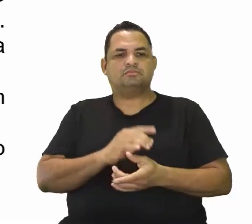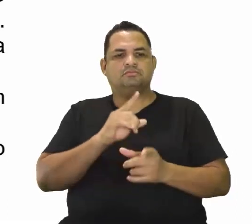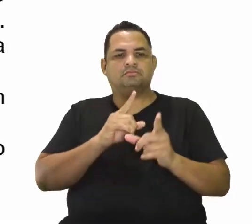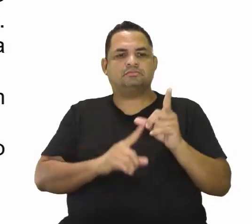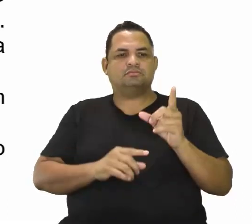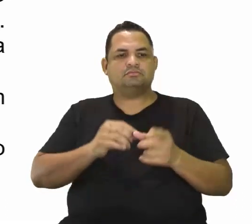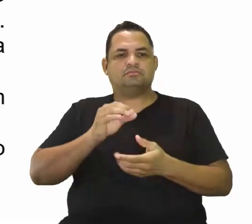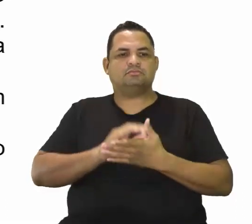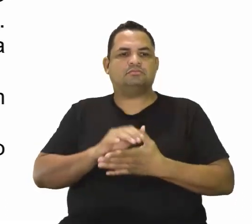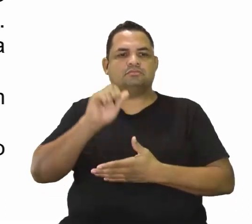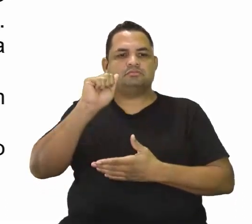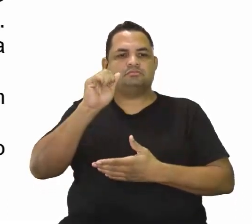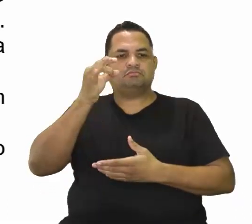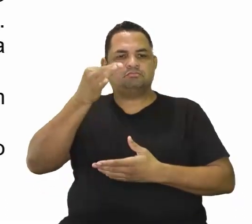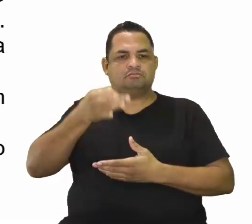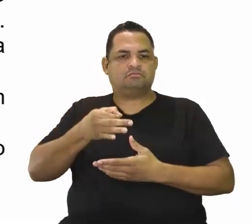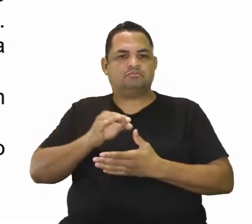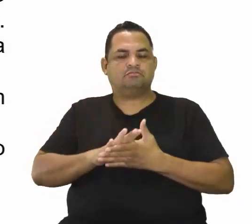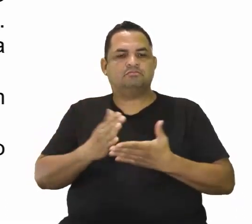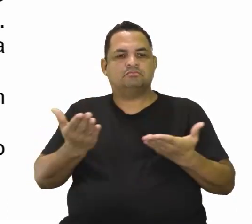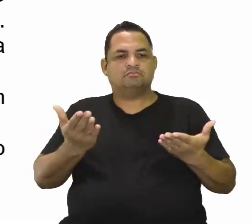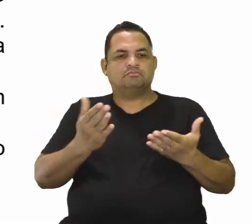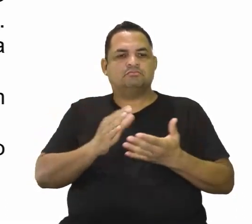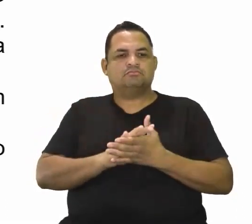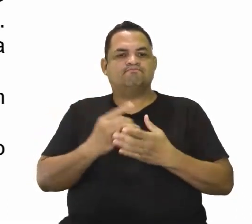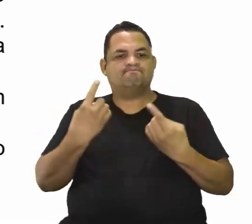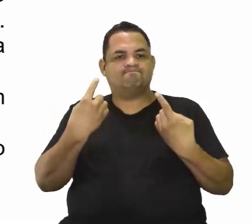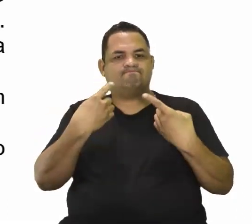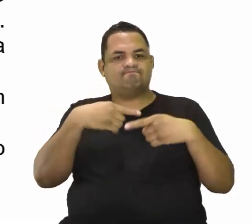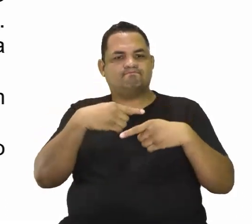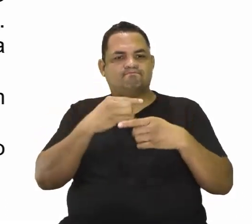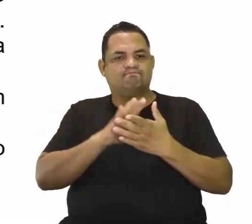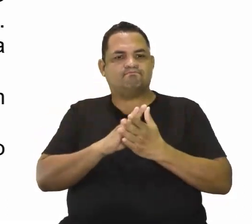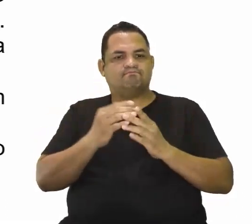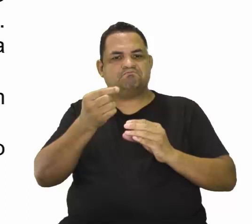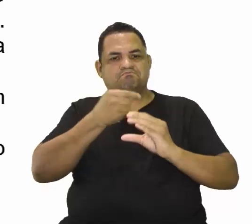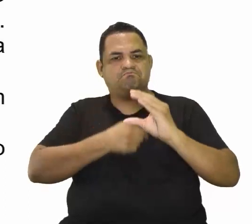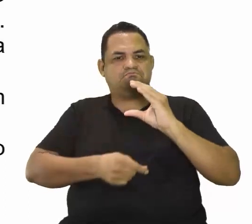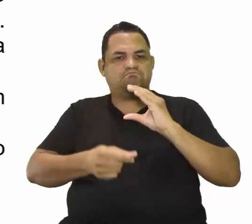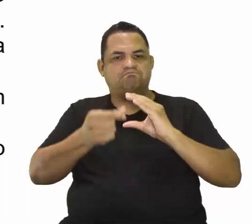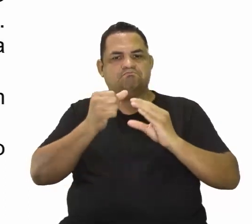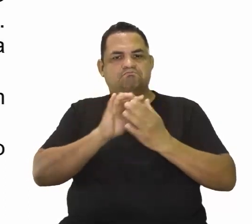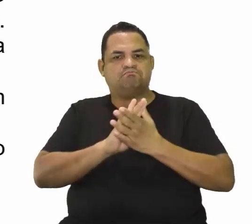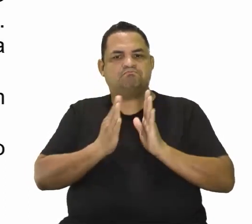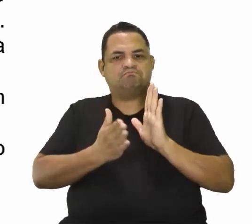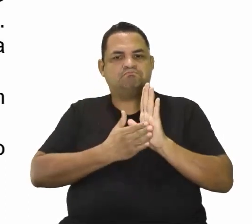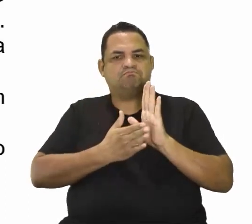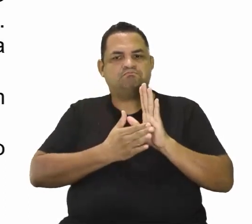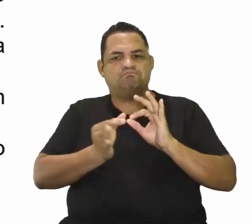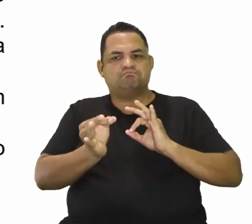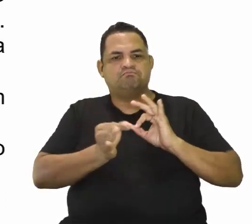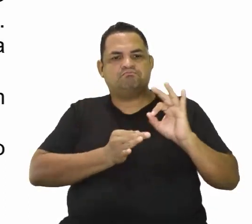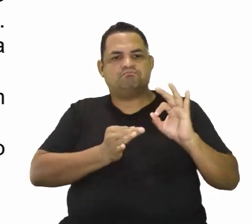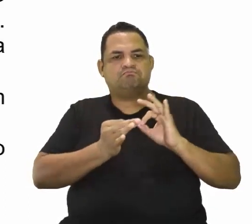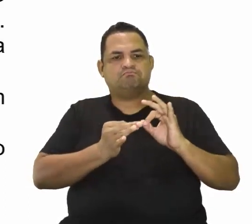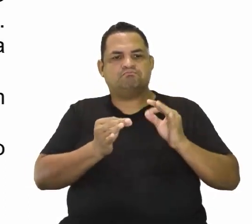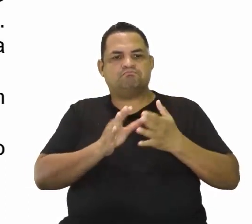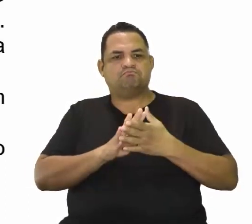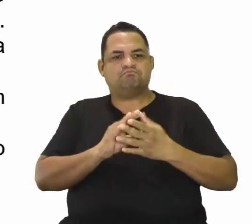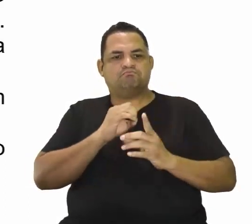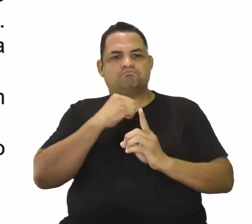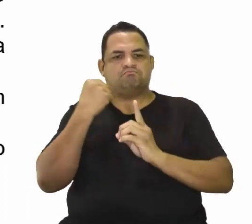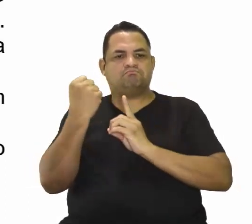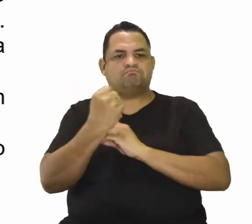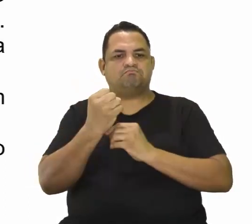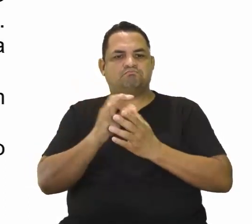A. Parabéns, muito bem. Era anticapitalista e se propunha instalar uma nova ordem